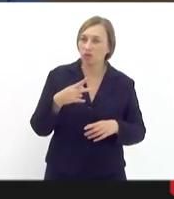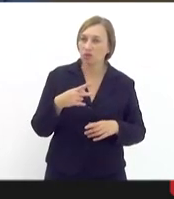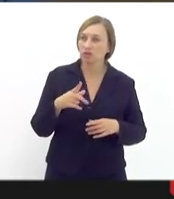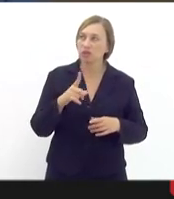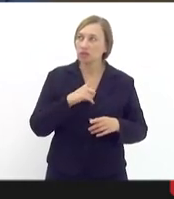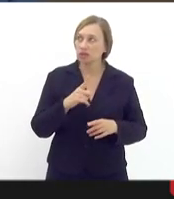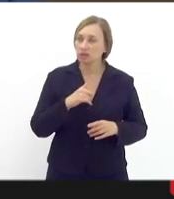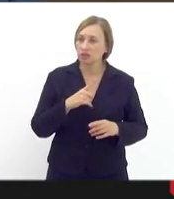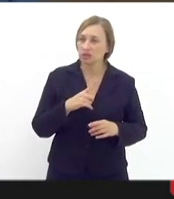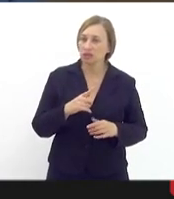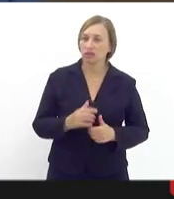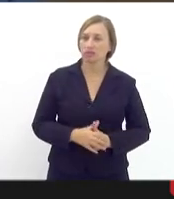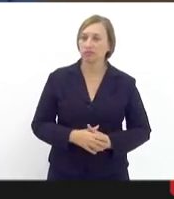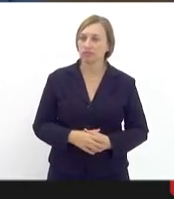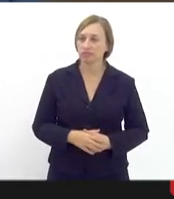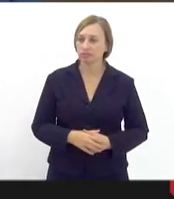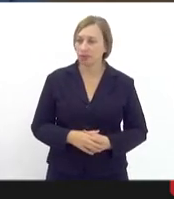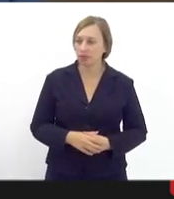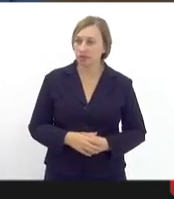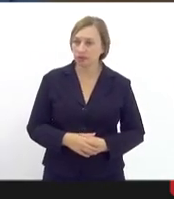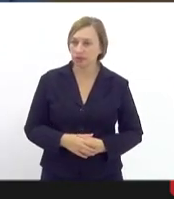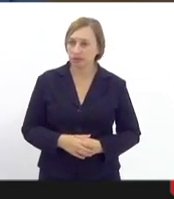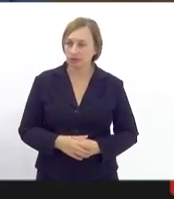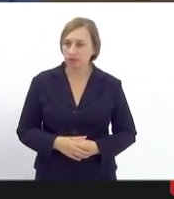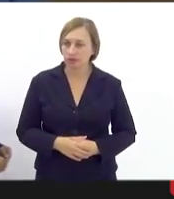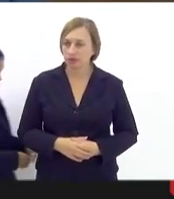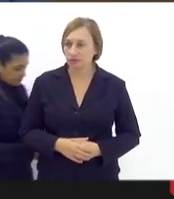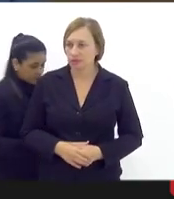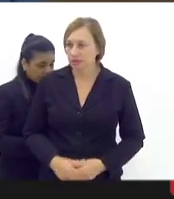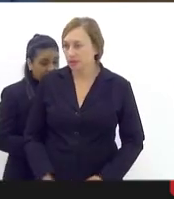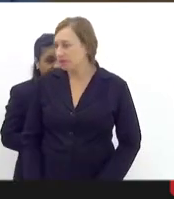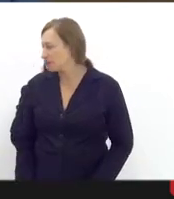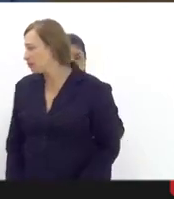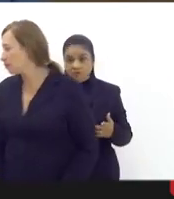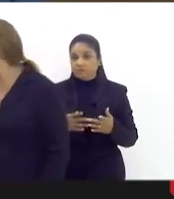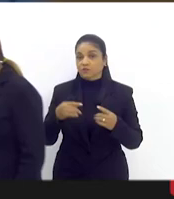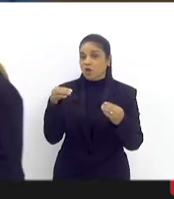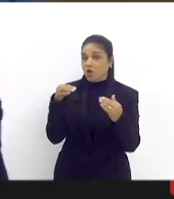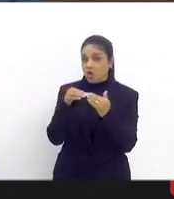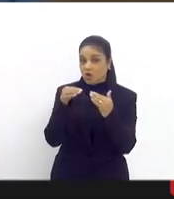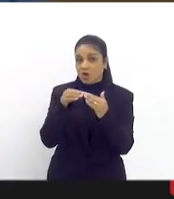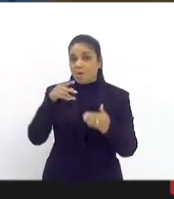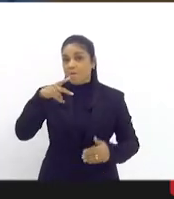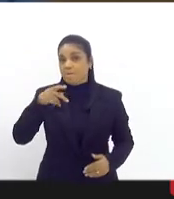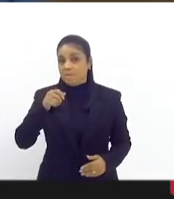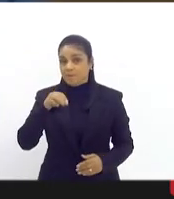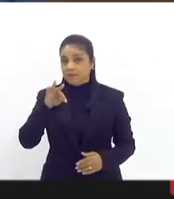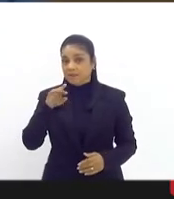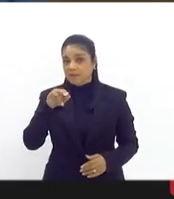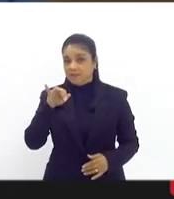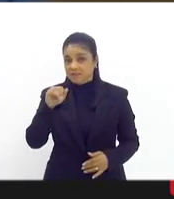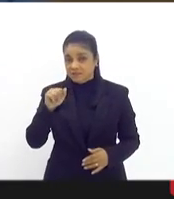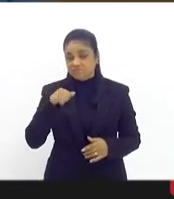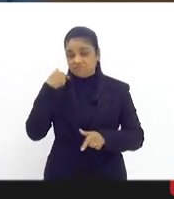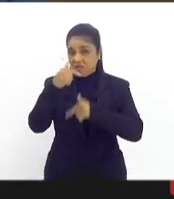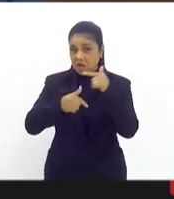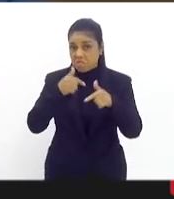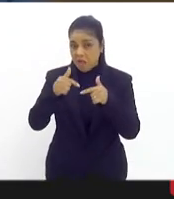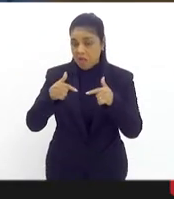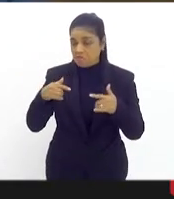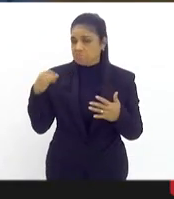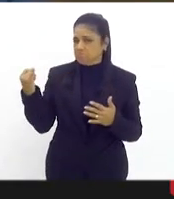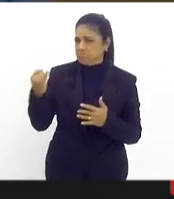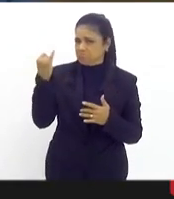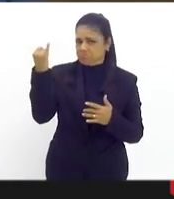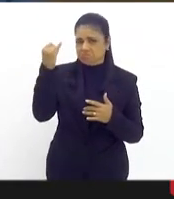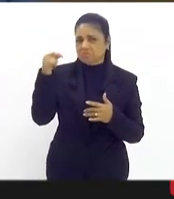capítulo que tem a ver com a nossa sessão aqui, que é a Patrícia Blanco, que faz um trabalho extraordinário no Palavra Aberta, que eu sei que ela participou de algum